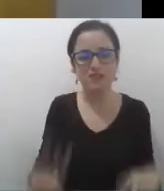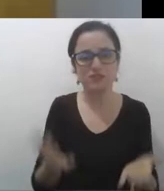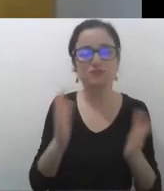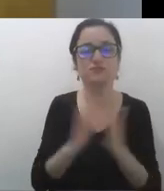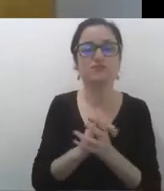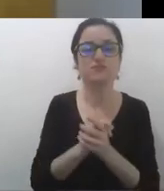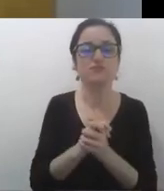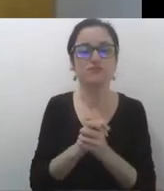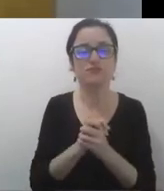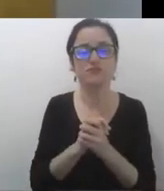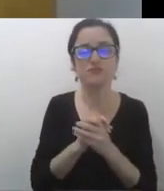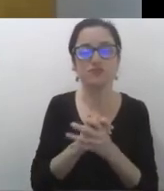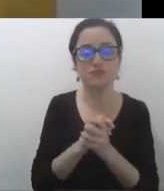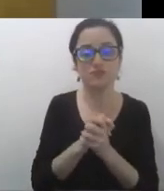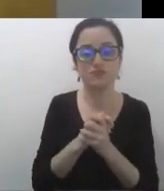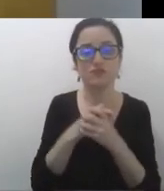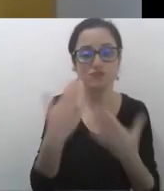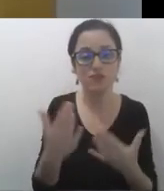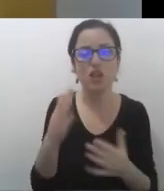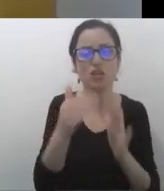essa vertente, tá?